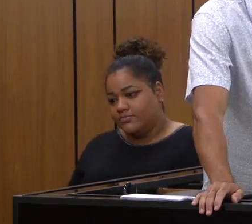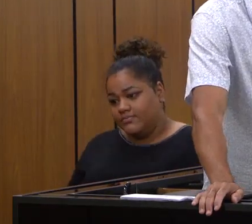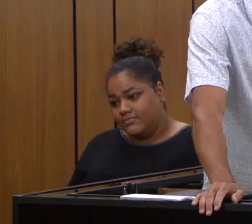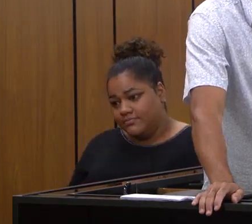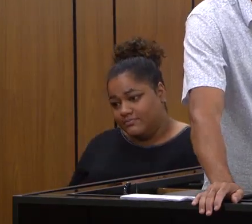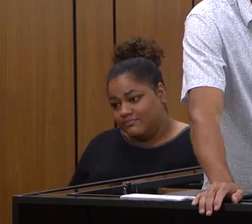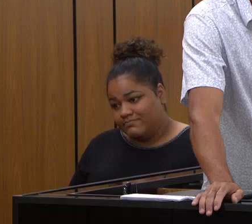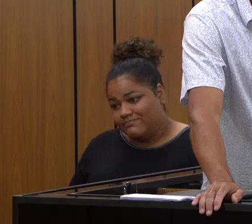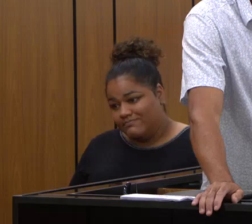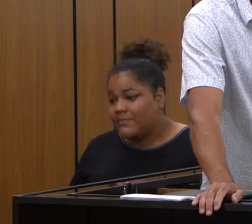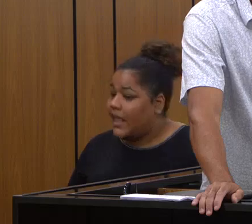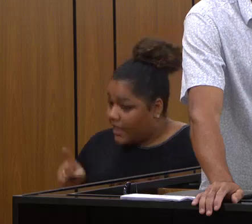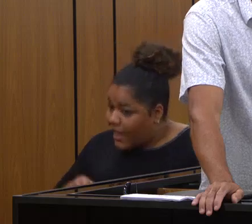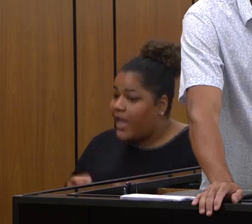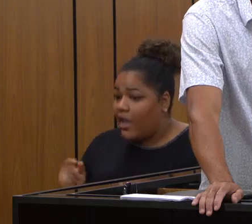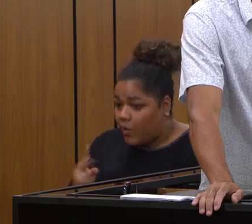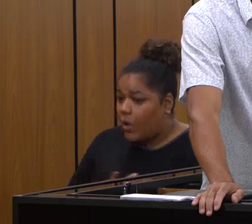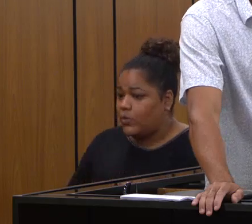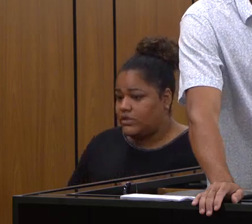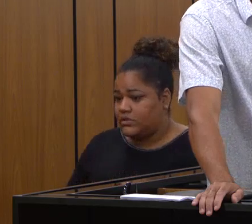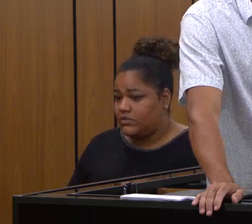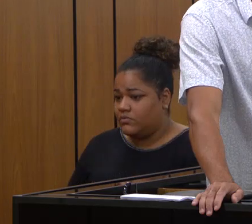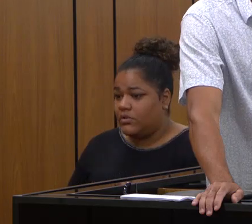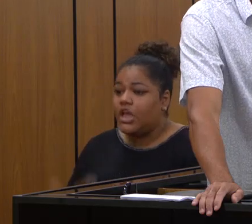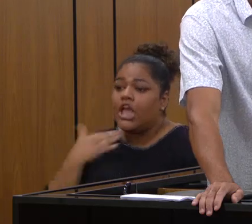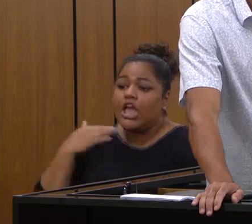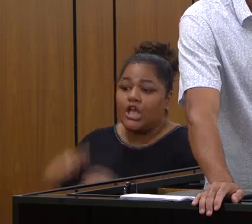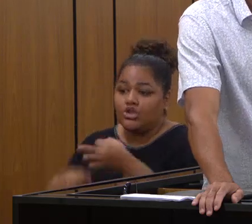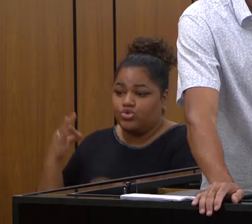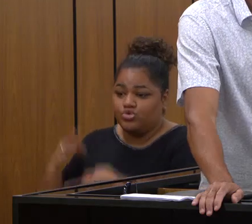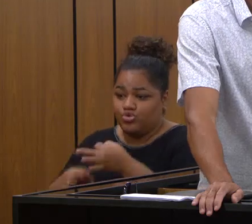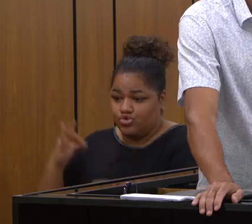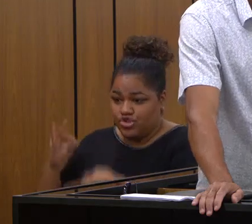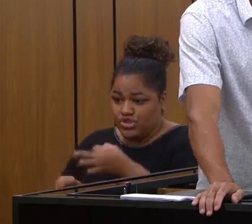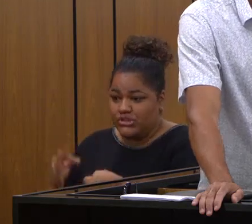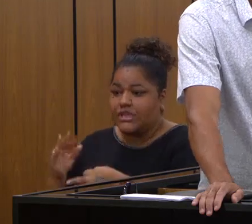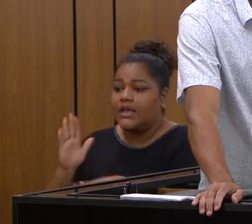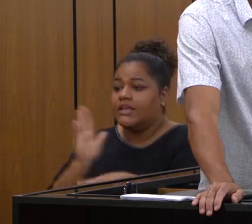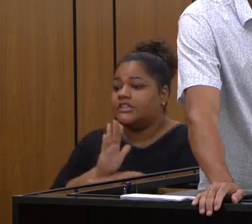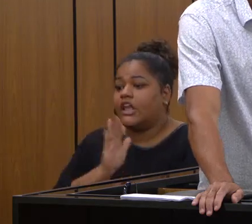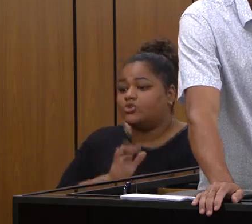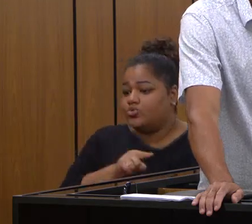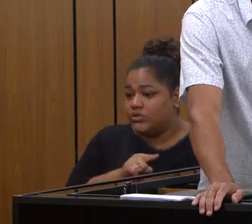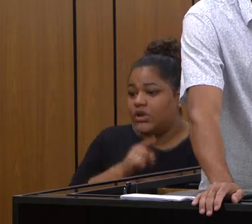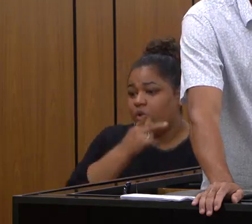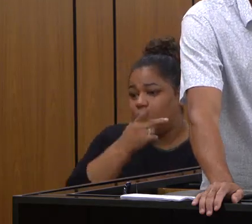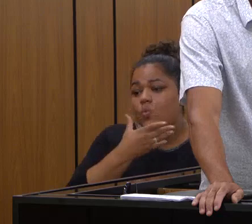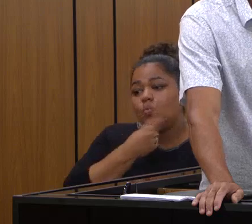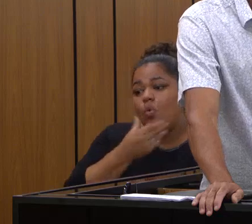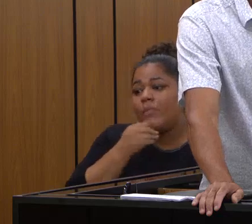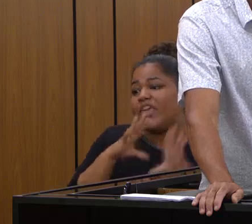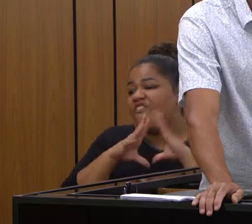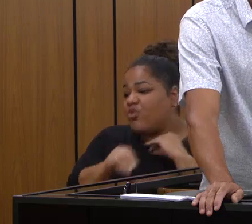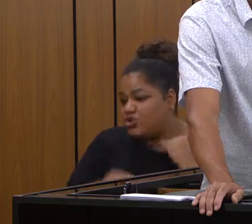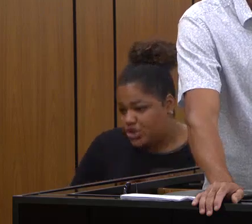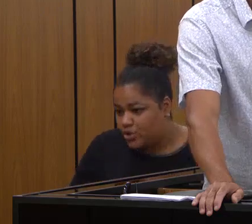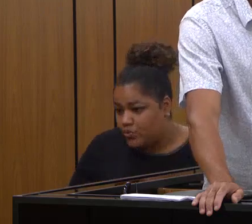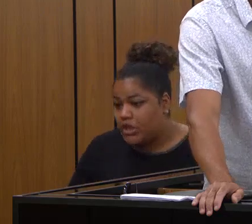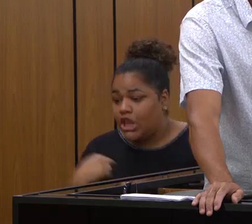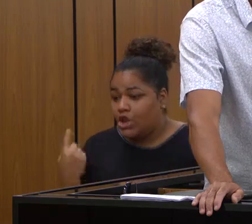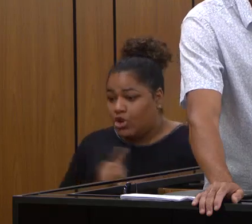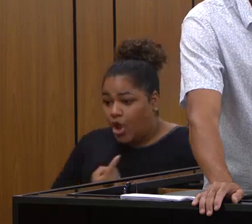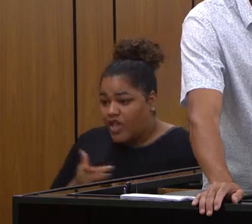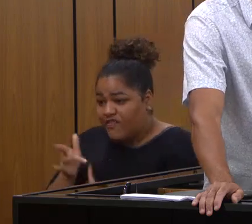tá acontecendo a justiça está dando Amparo para o como se diz pra um fugitivo e nós que estão aqui que somos